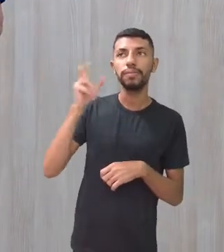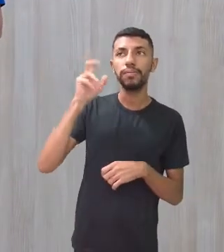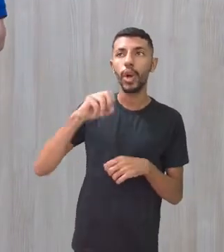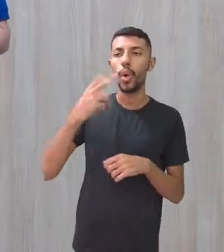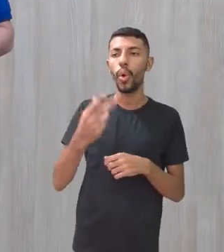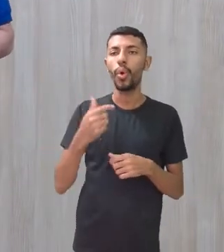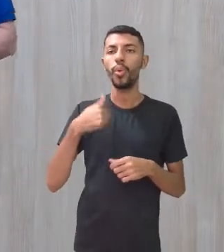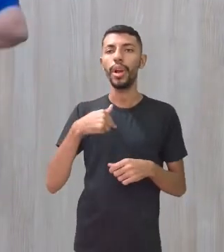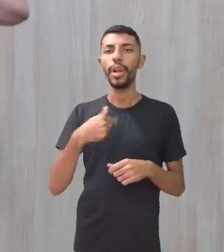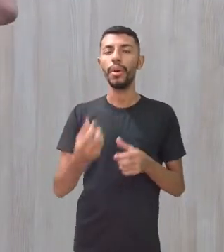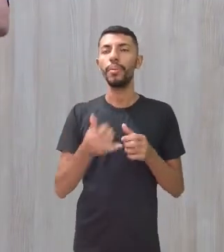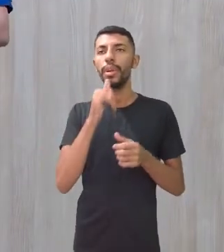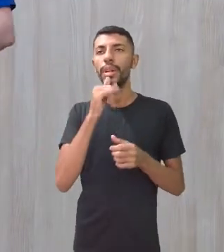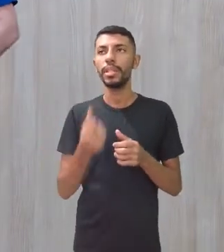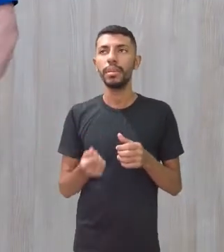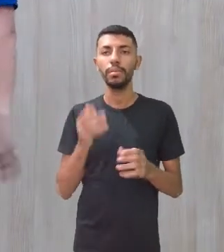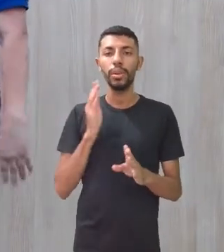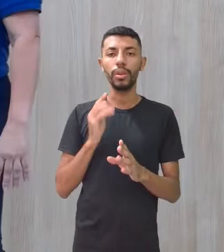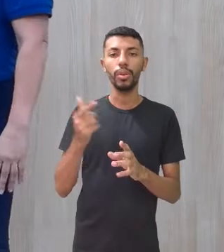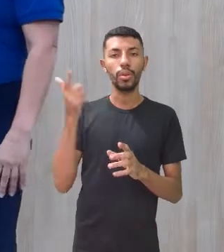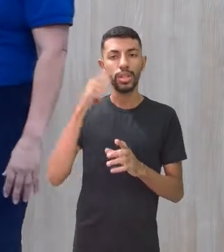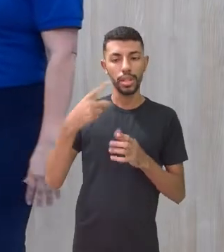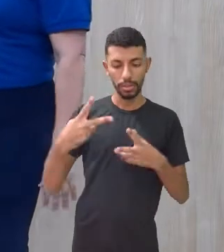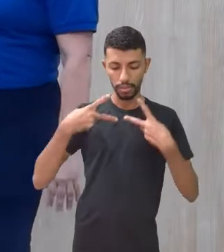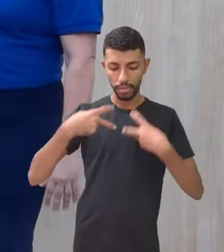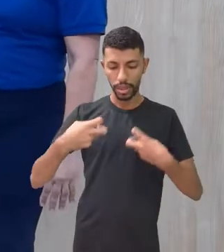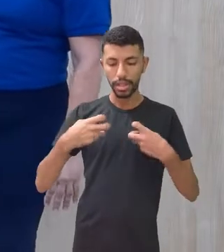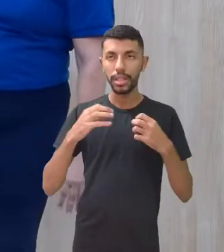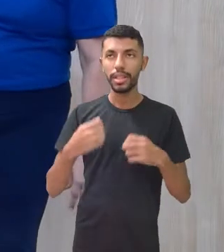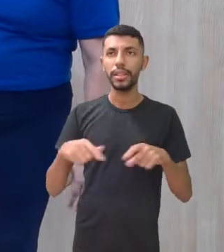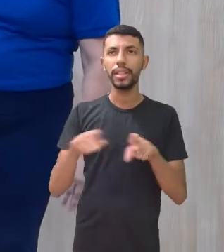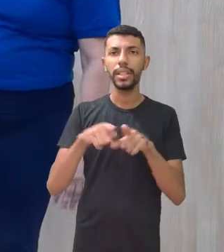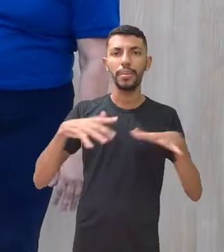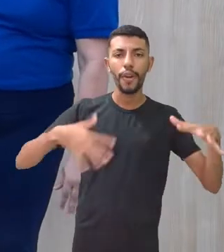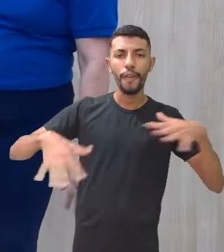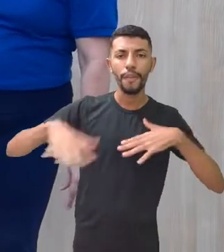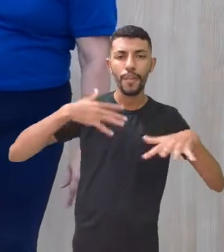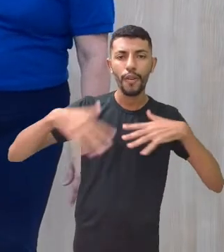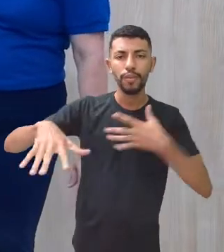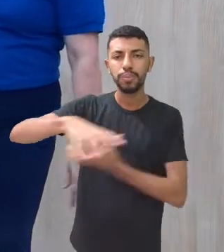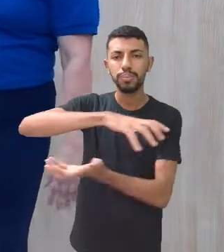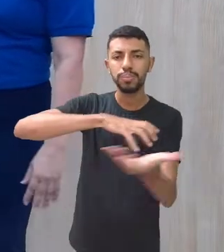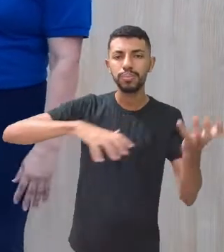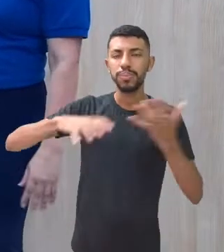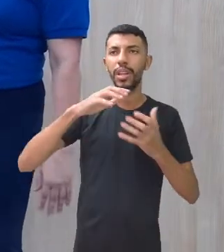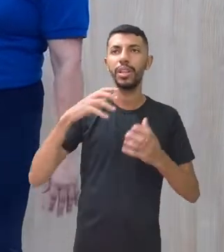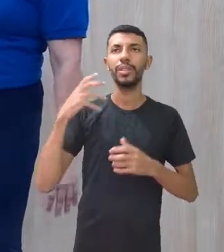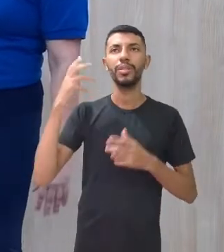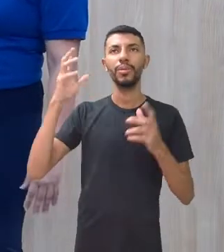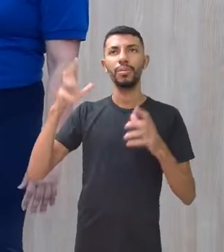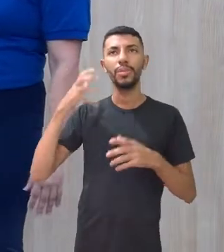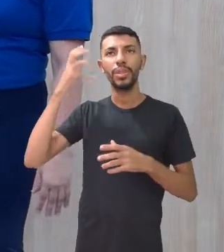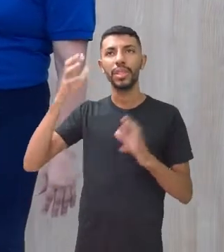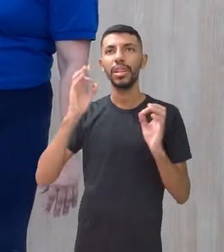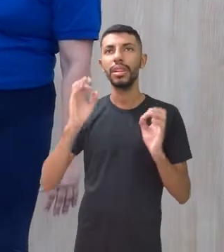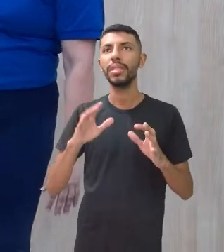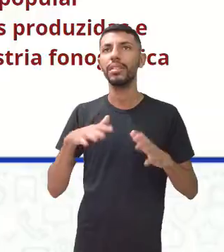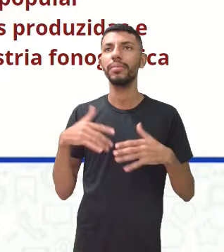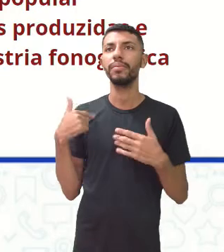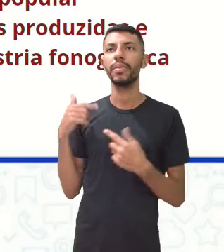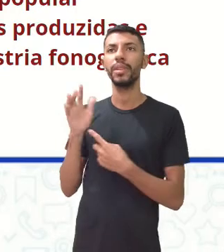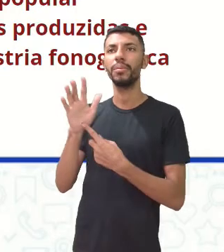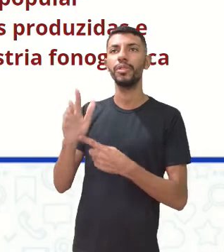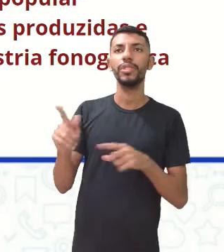como artista, vou me identificar? E os movimentos musicais. Então, isso seria a grosso modo. Eu trouxe aqui uma tabelinha